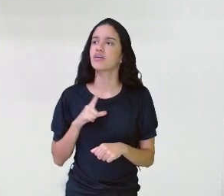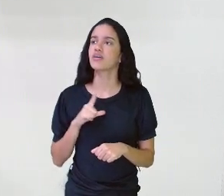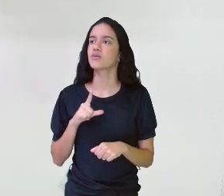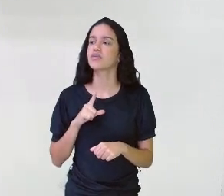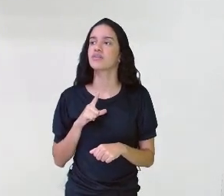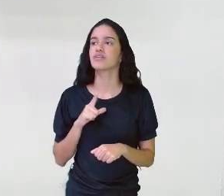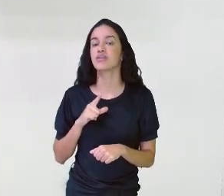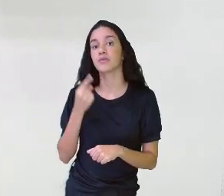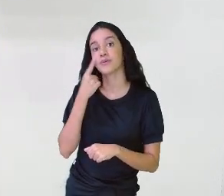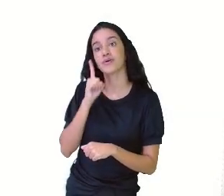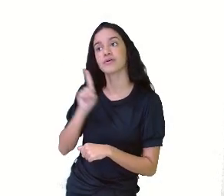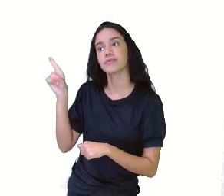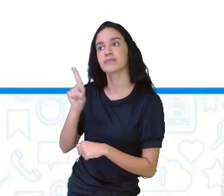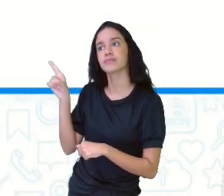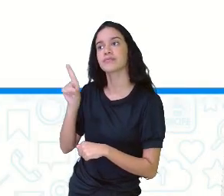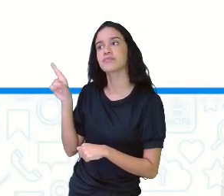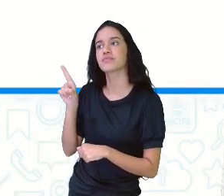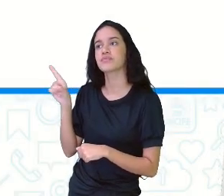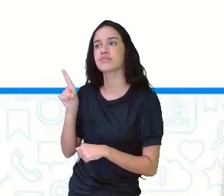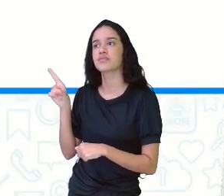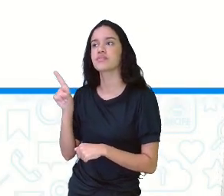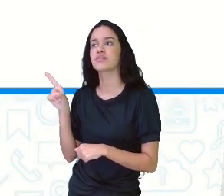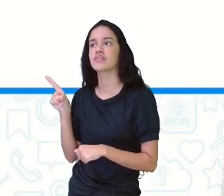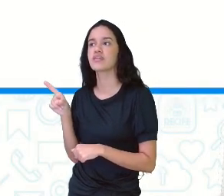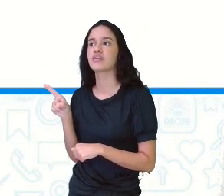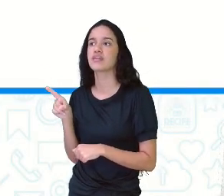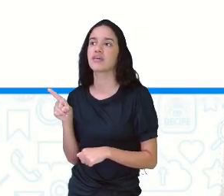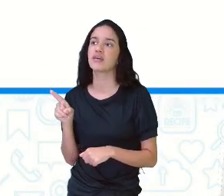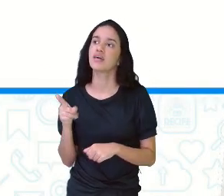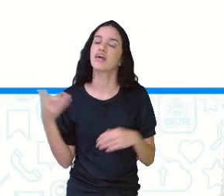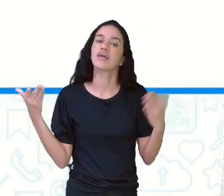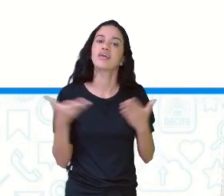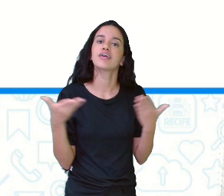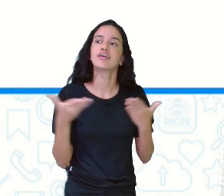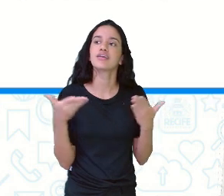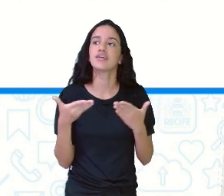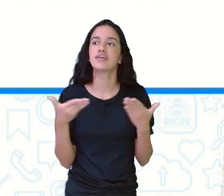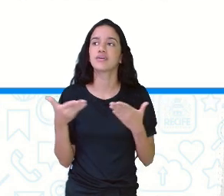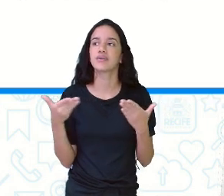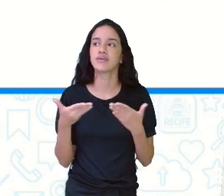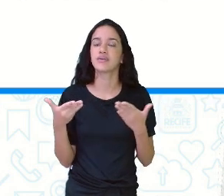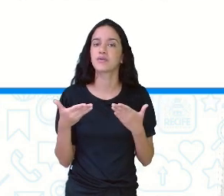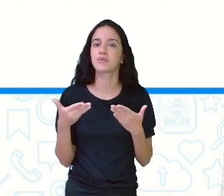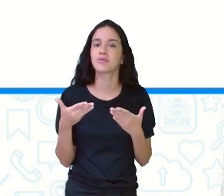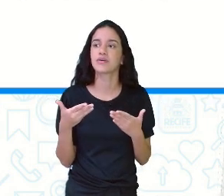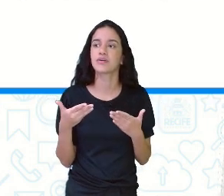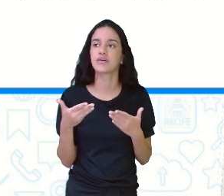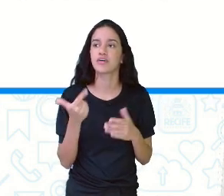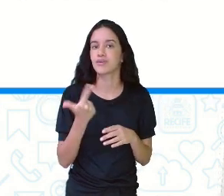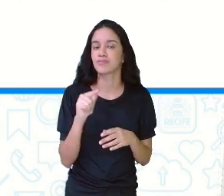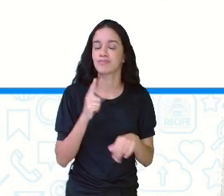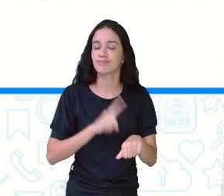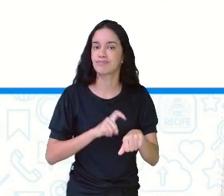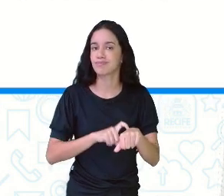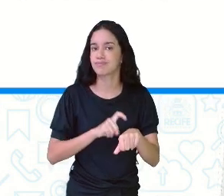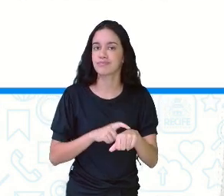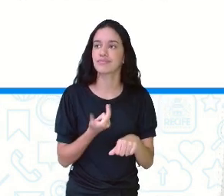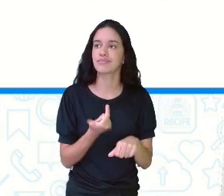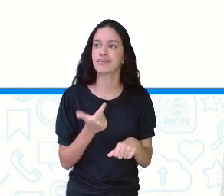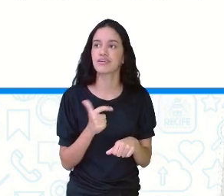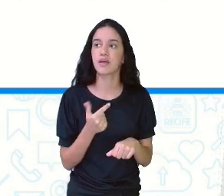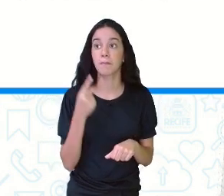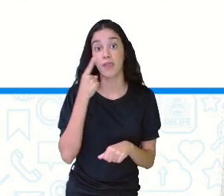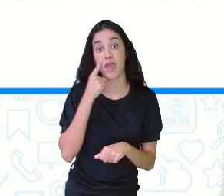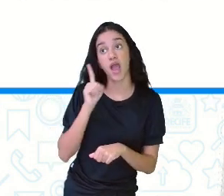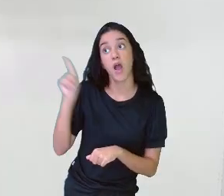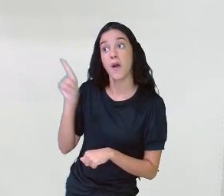encerrar? Aqui é só a representação mesmo. E agora eu já vou decompor, né? Porque eu não tenho muito tempo.